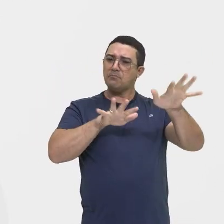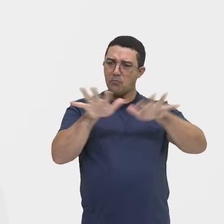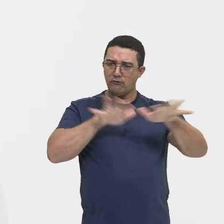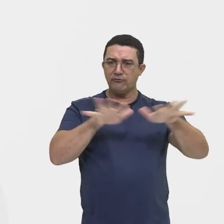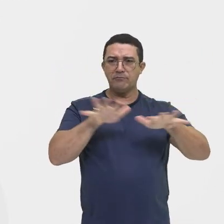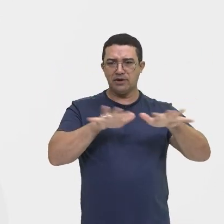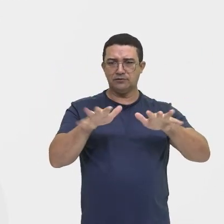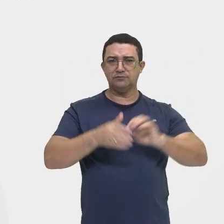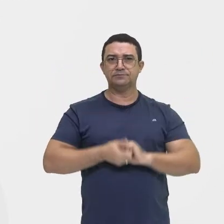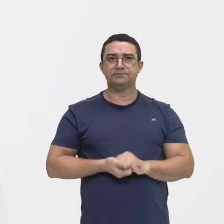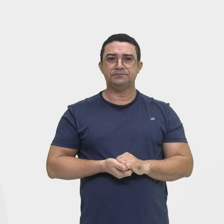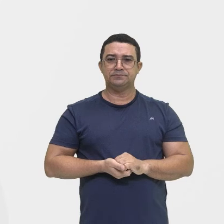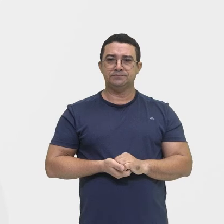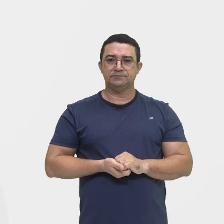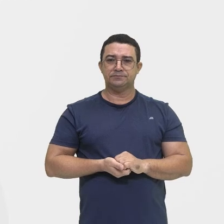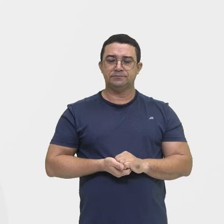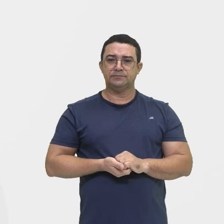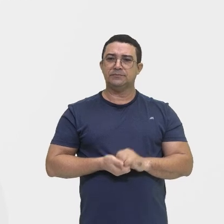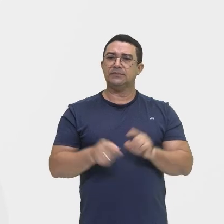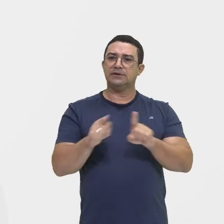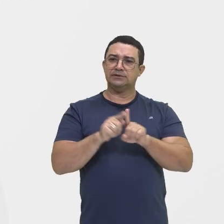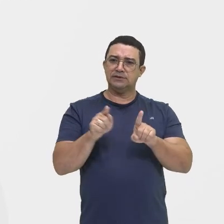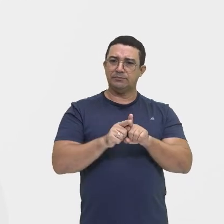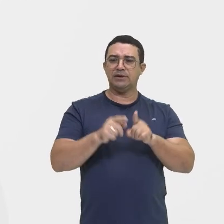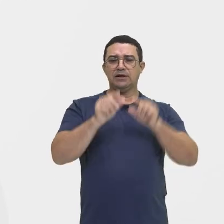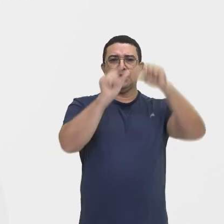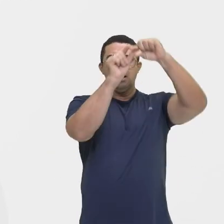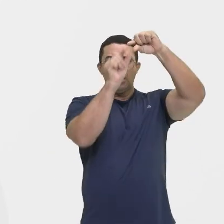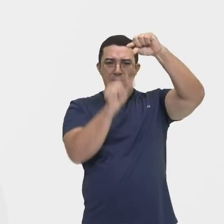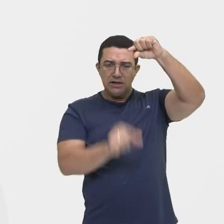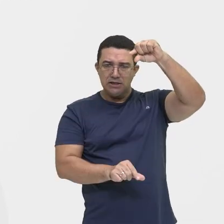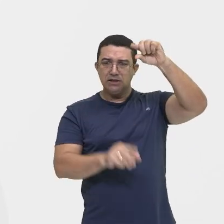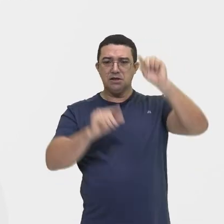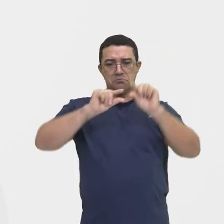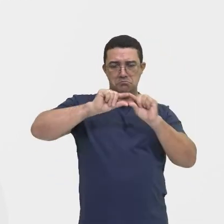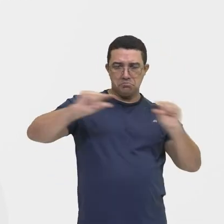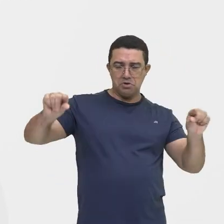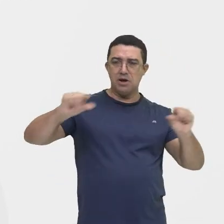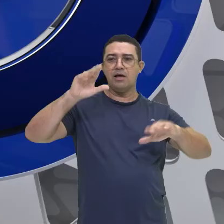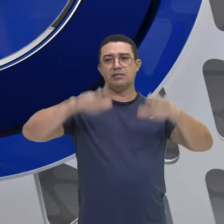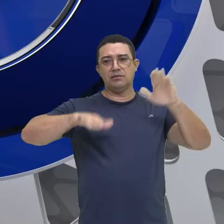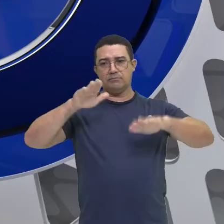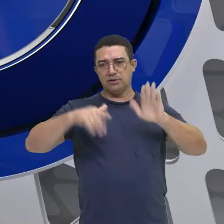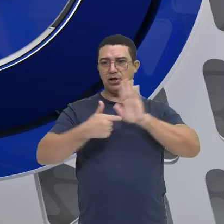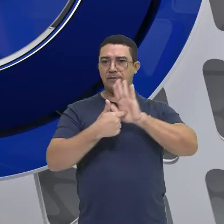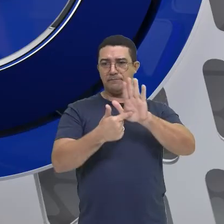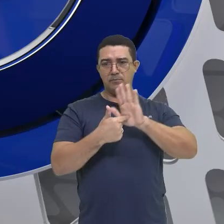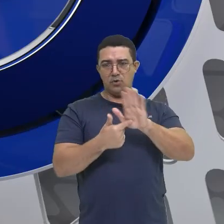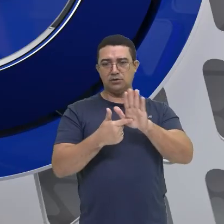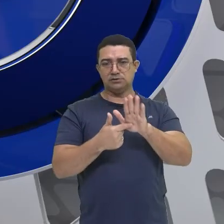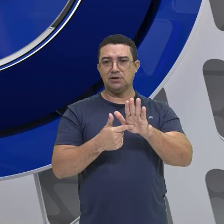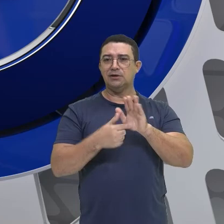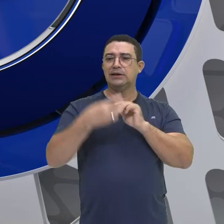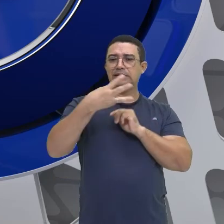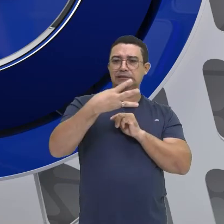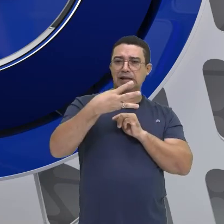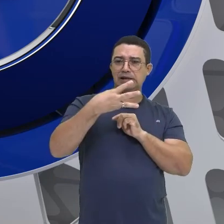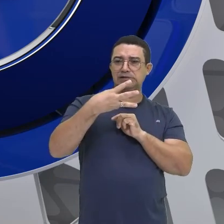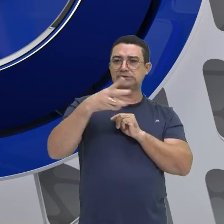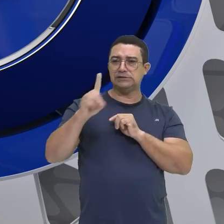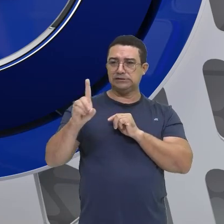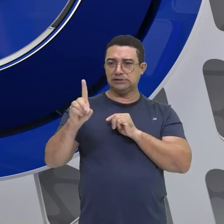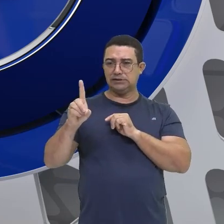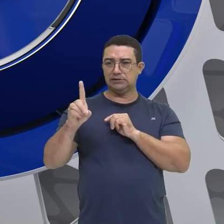para a gente. E a questão dos traços, das linhas, da forma como a obra é composta, trazendo essa